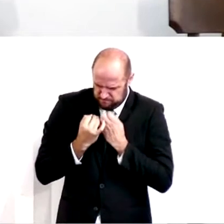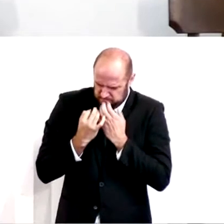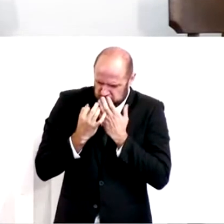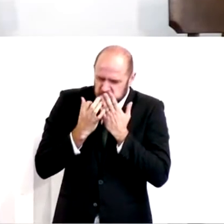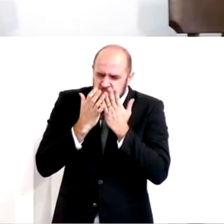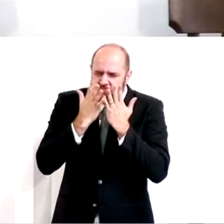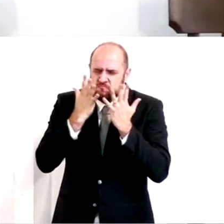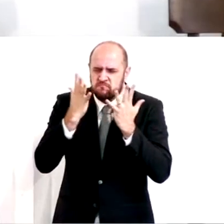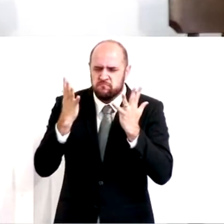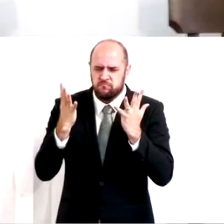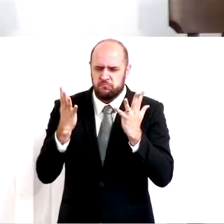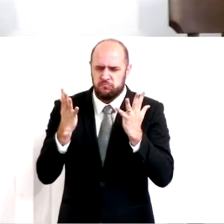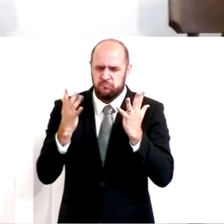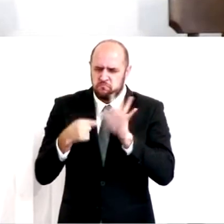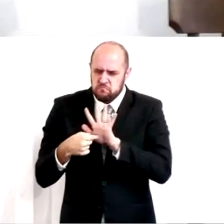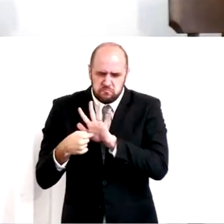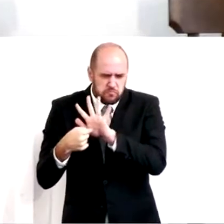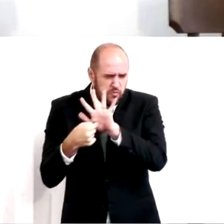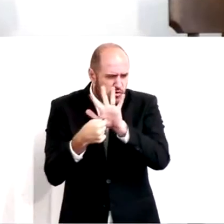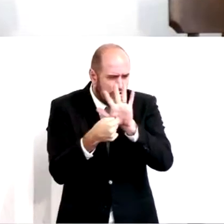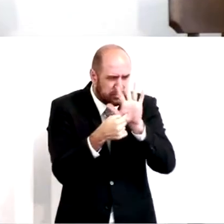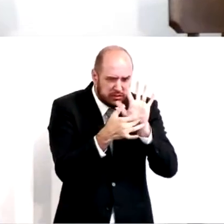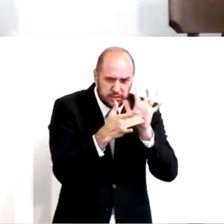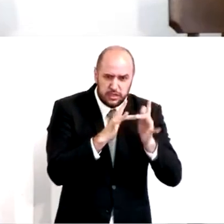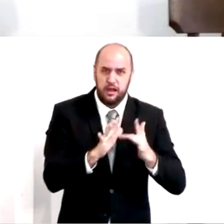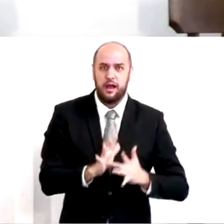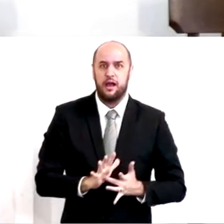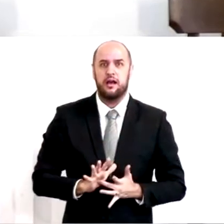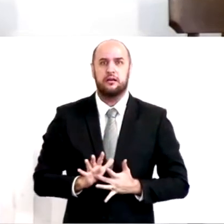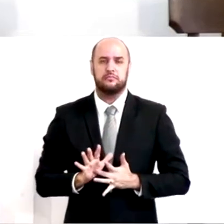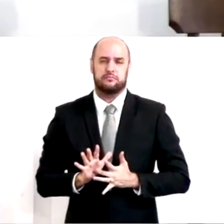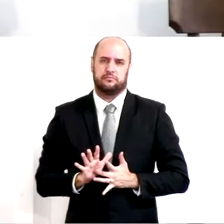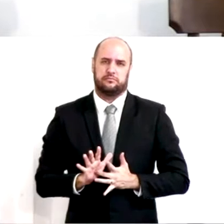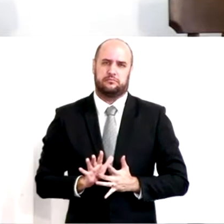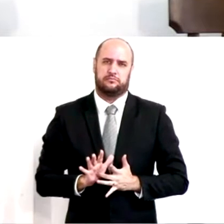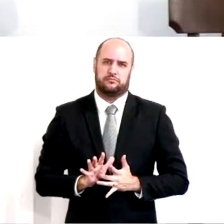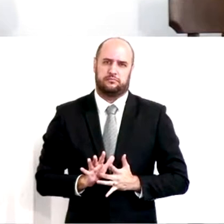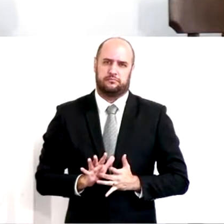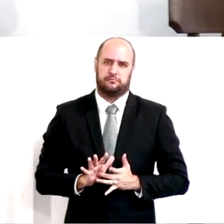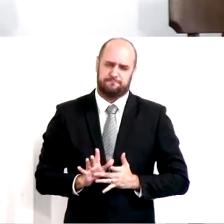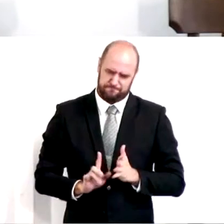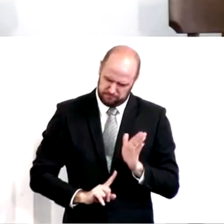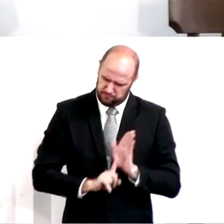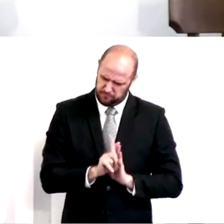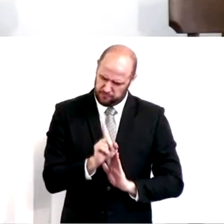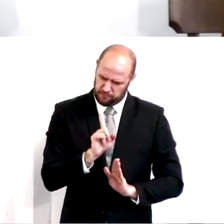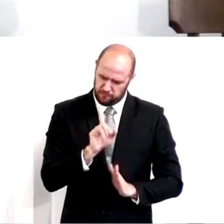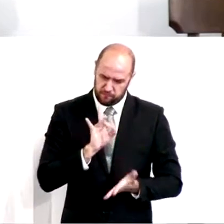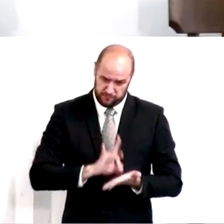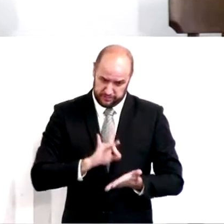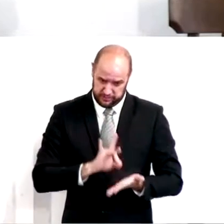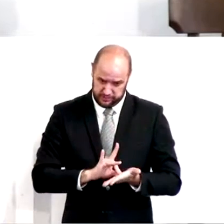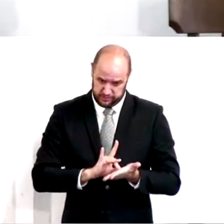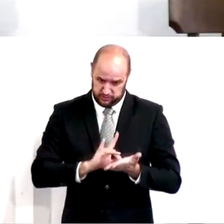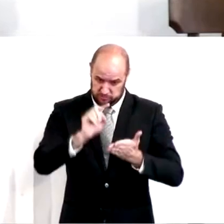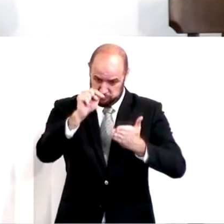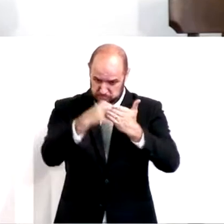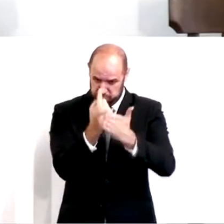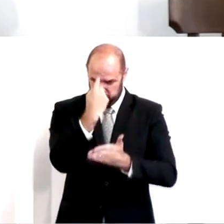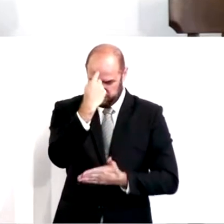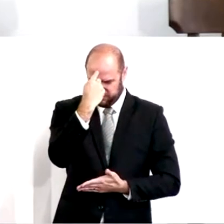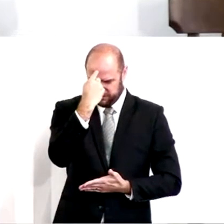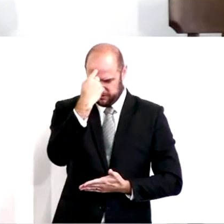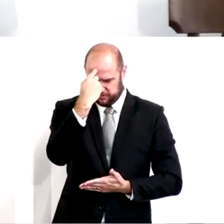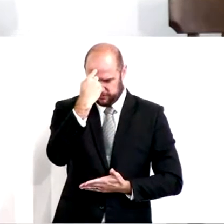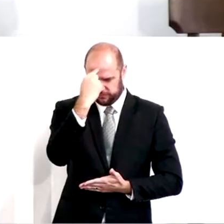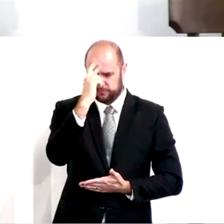exalado isso. Se você fizer perguntas honestas à sua consciência, você terá